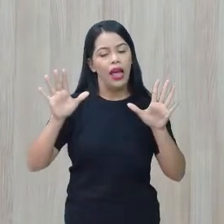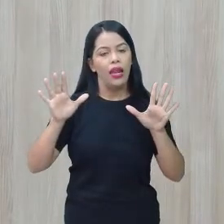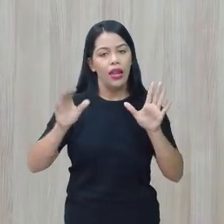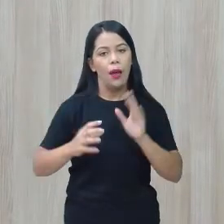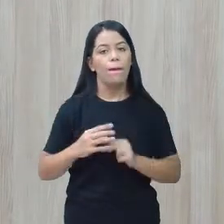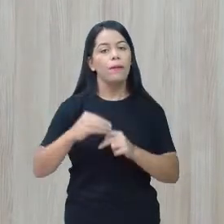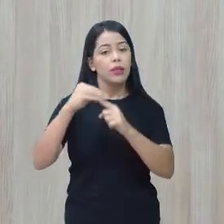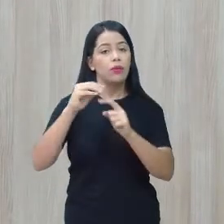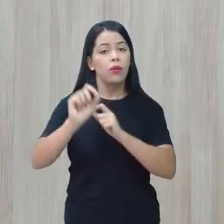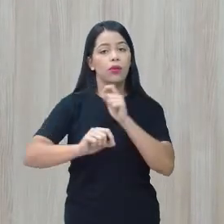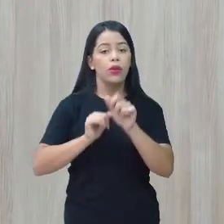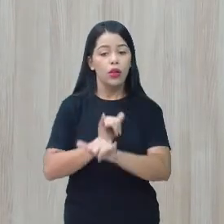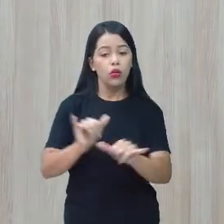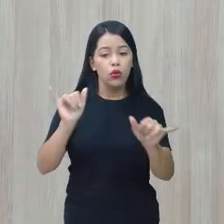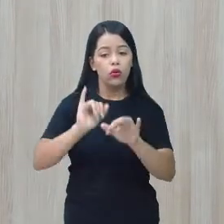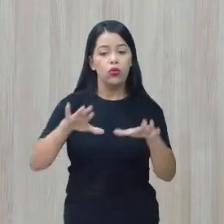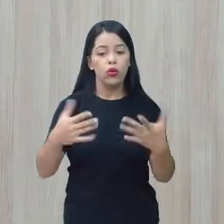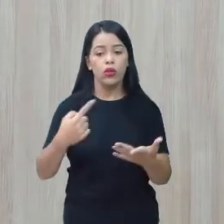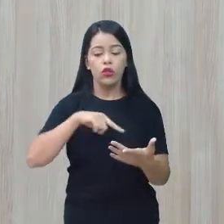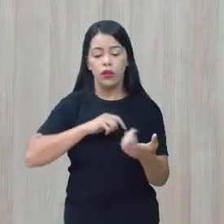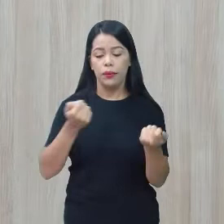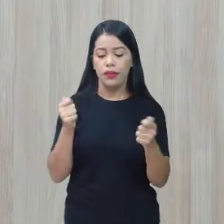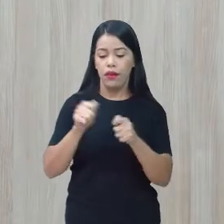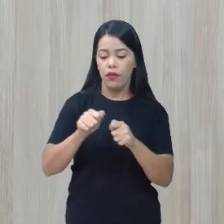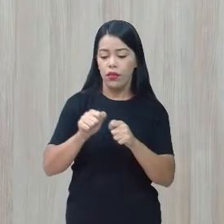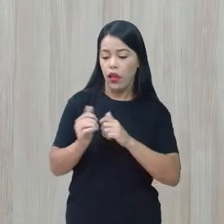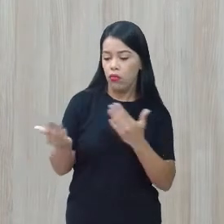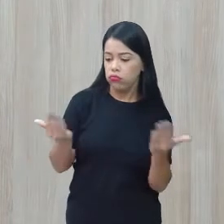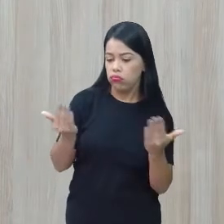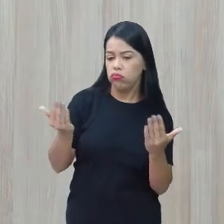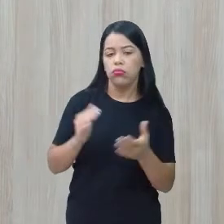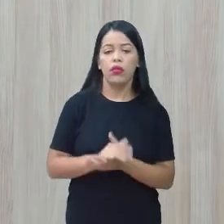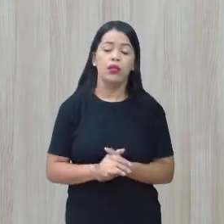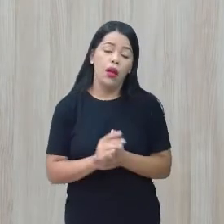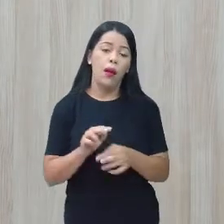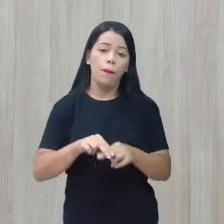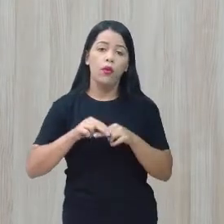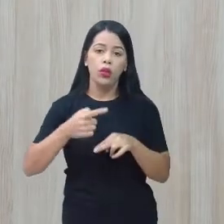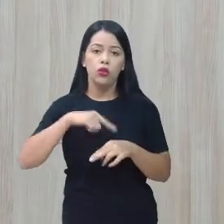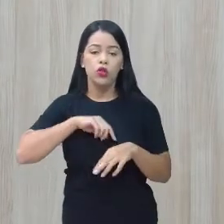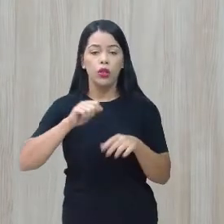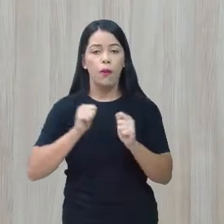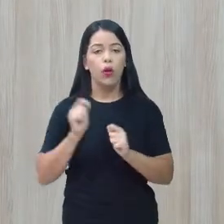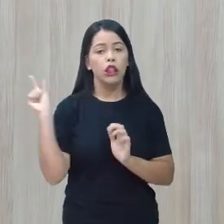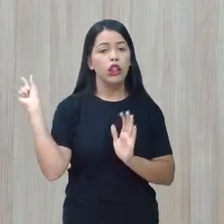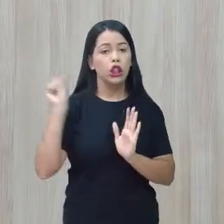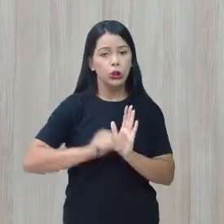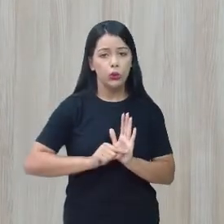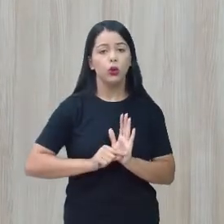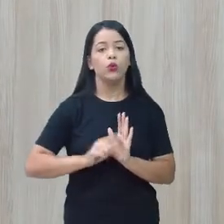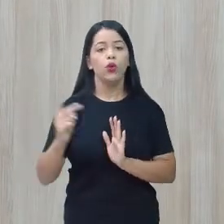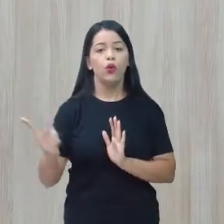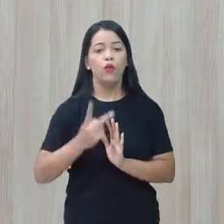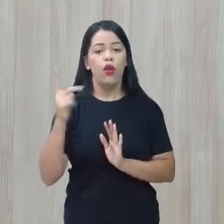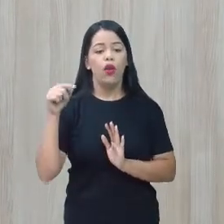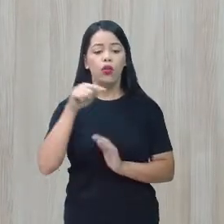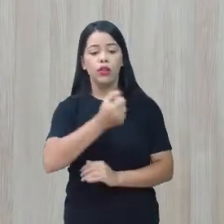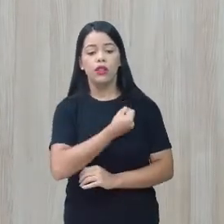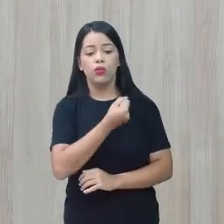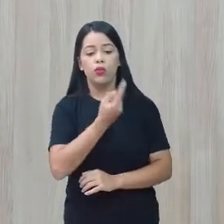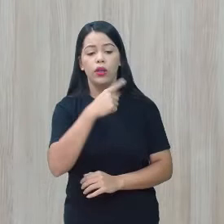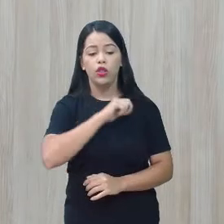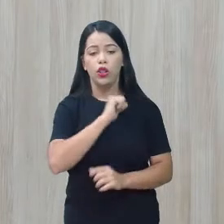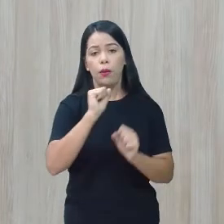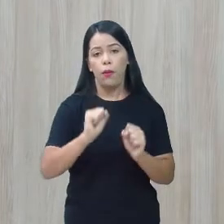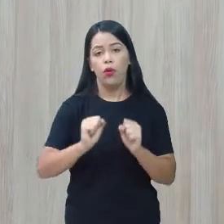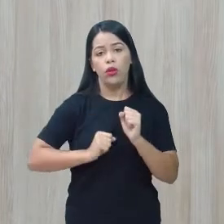precisa fazer comparações. Para isso, a gente pode reduzir o valor desse número, né? A gente pode arredondar o valor